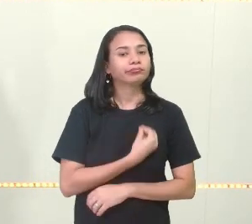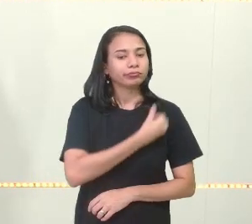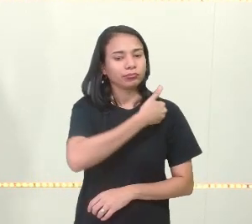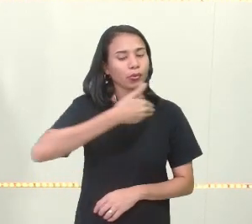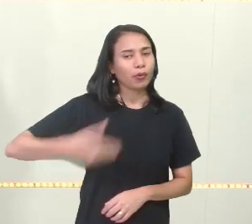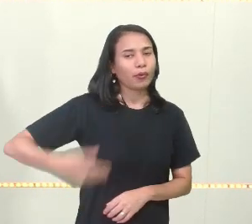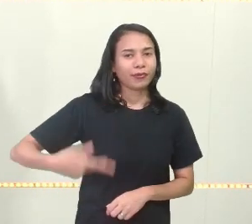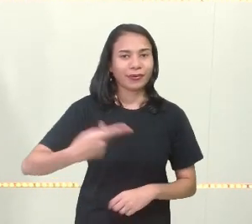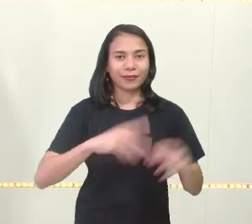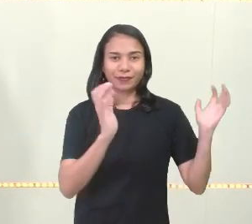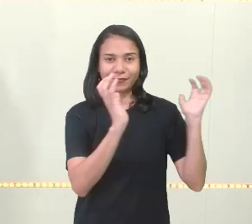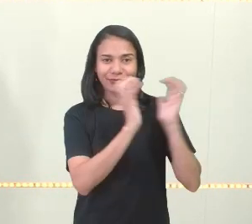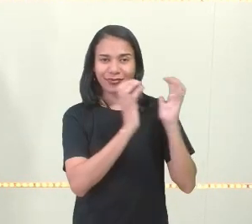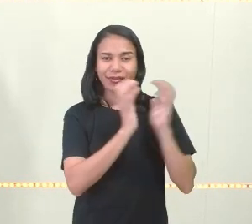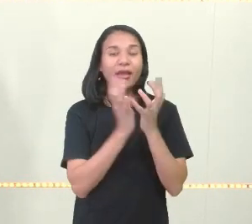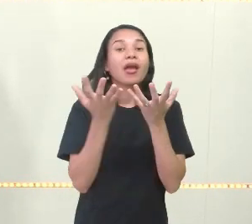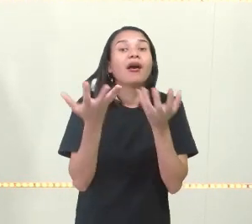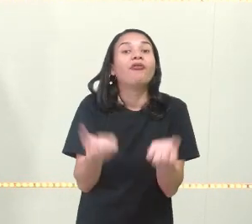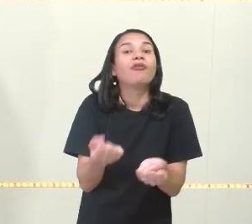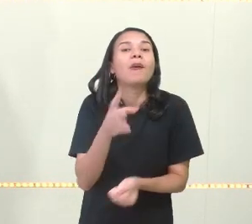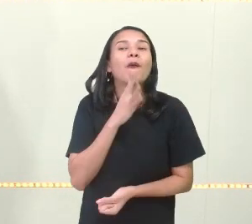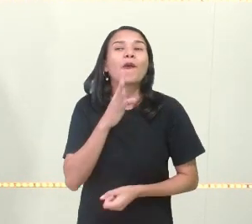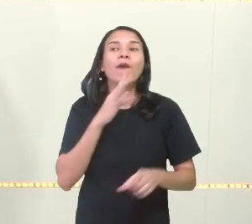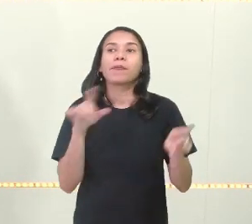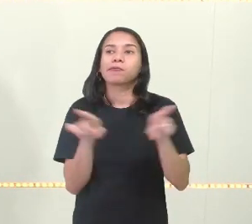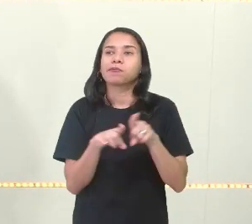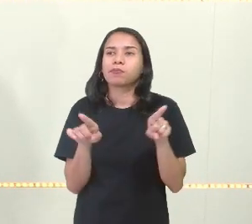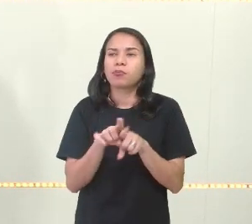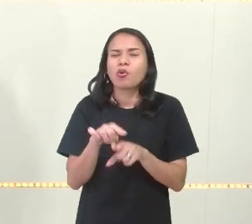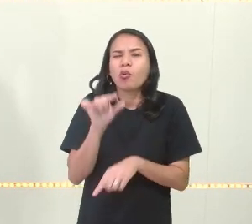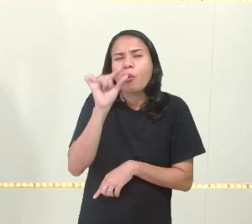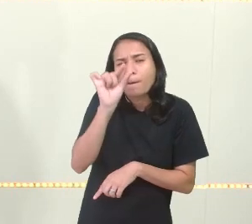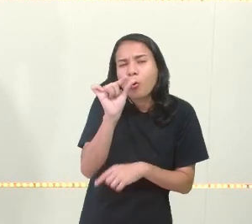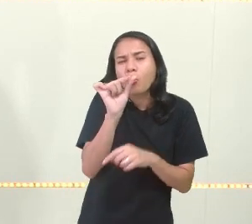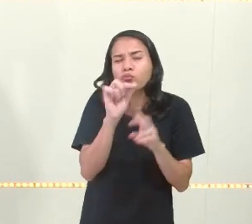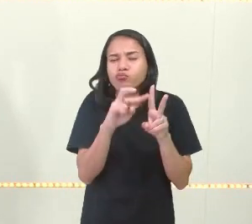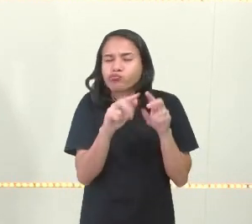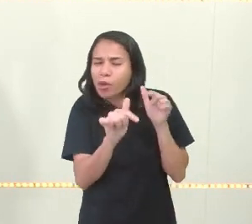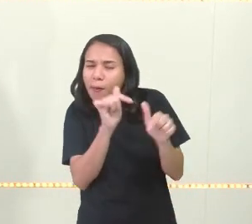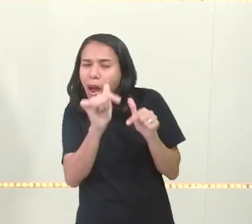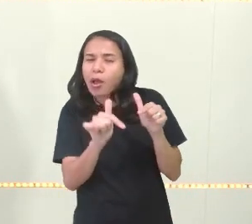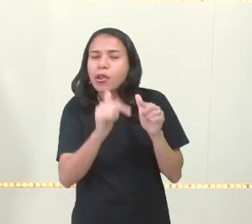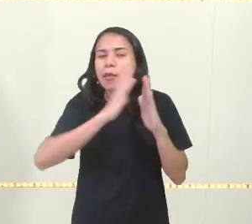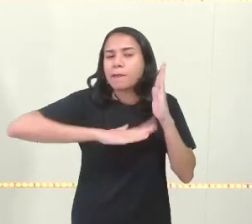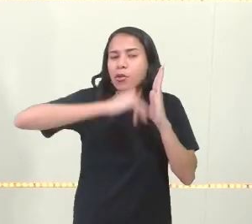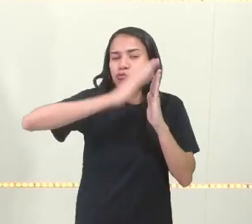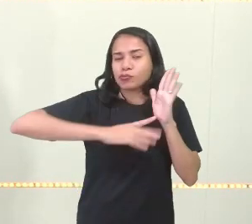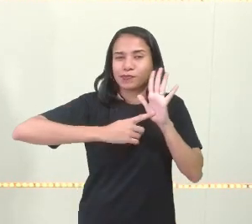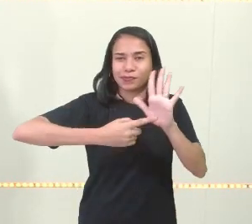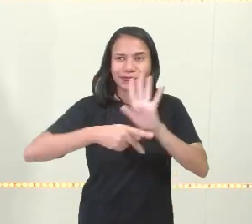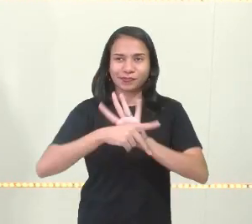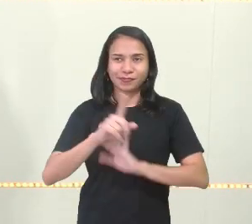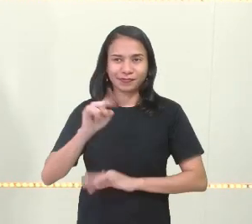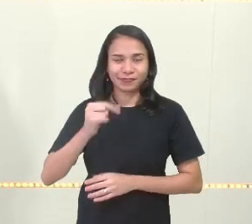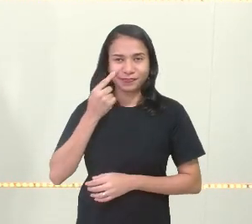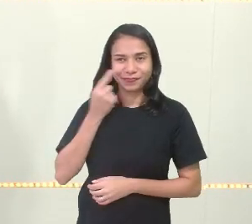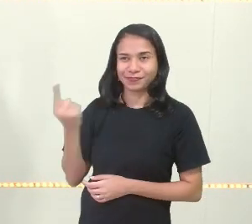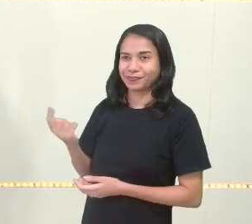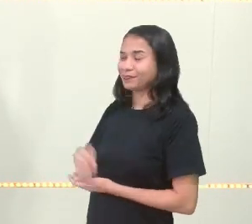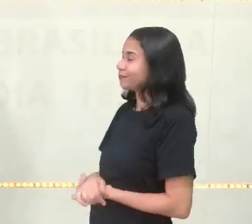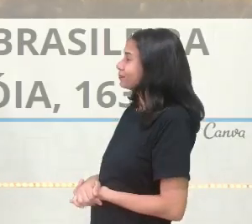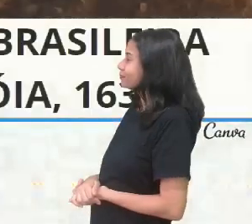aqui em Recife. E vamos conhecer também bem pouquinho sobre o seu trabalho, tá? O trabalho desse artista que ele trouxe. Vamos